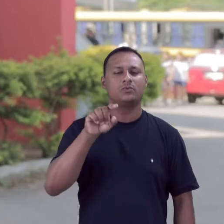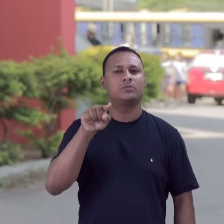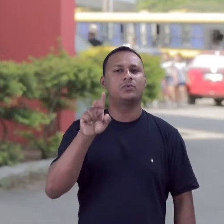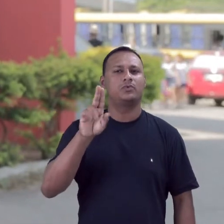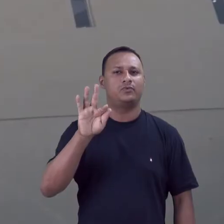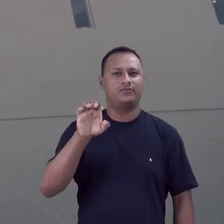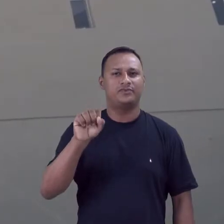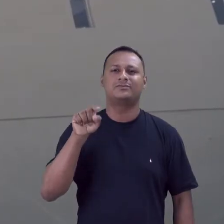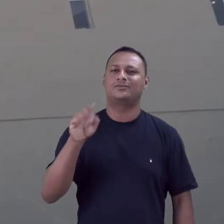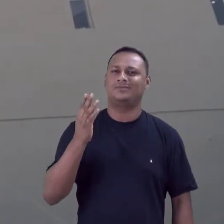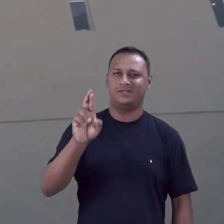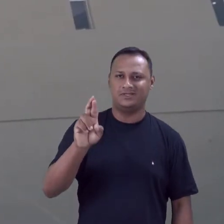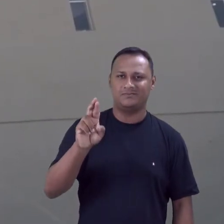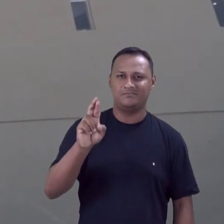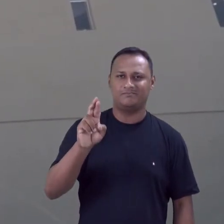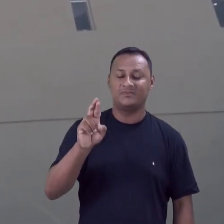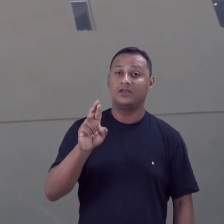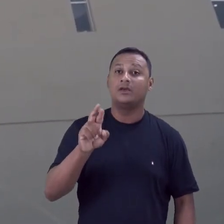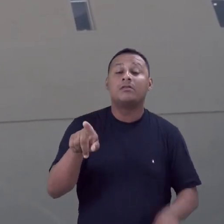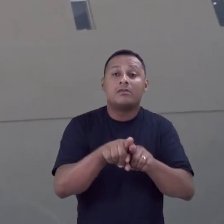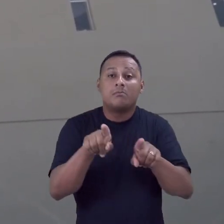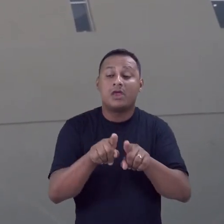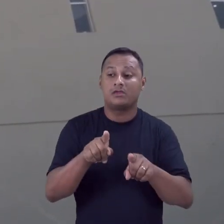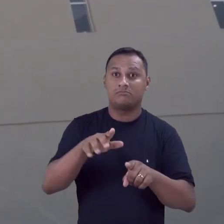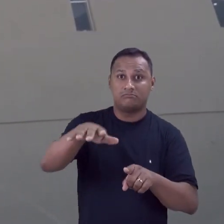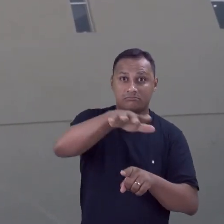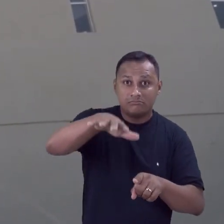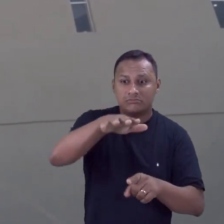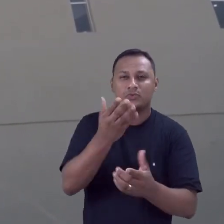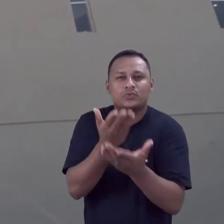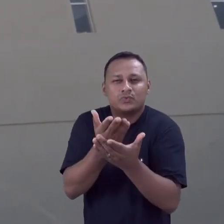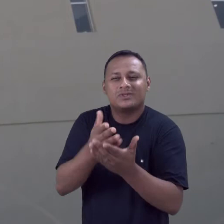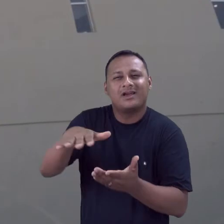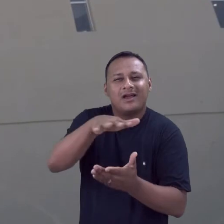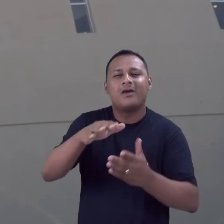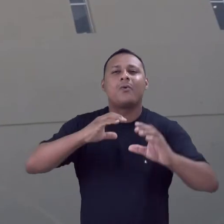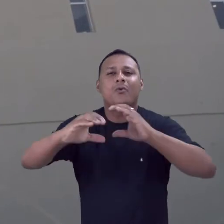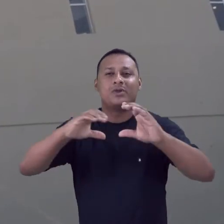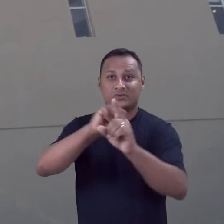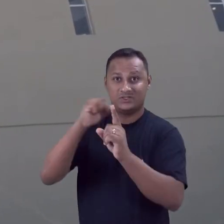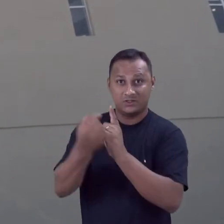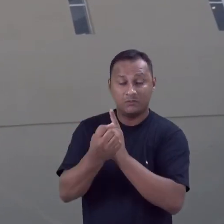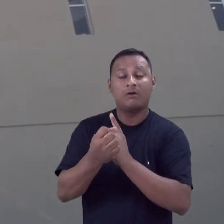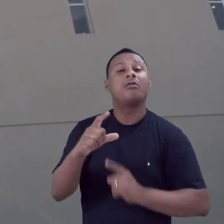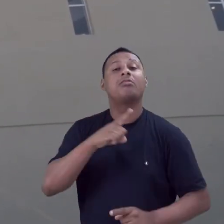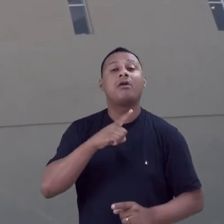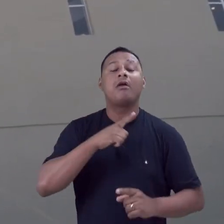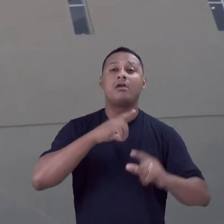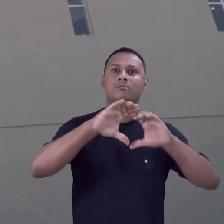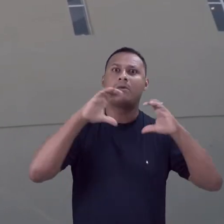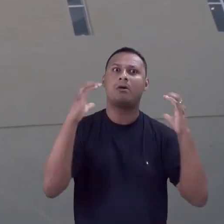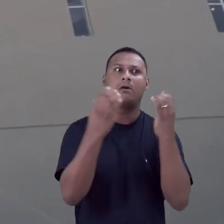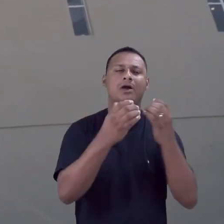direito.ufes.br. E atenção, estudantes de comunicação social! Se você pretende participar do Intercom Sudeste,